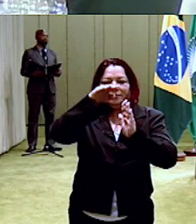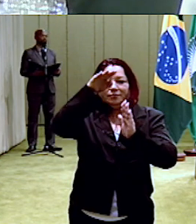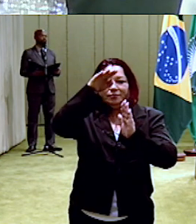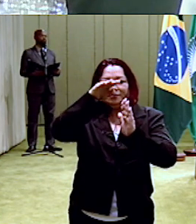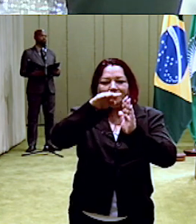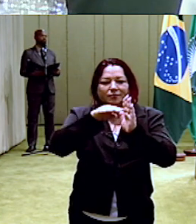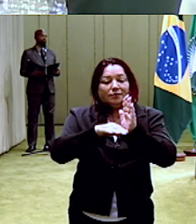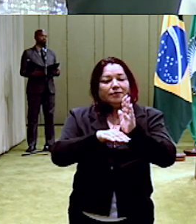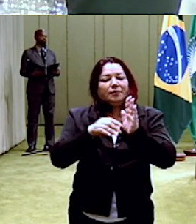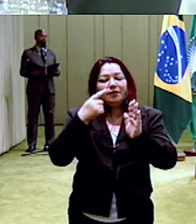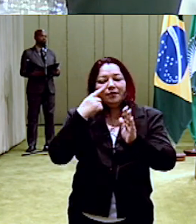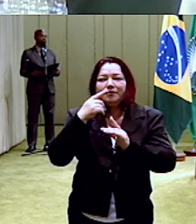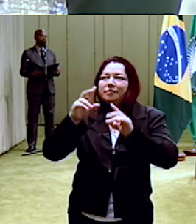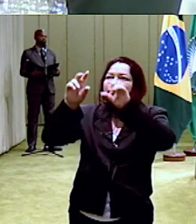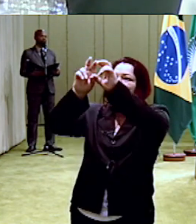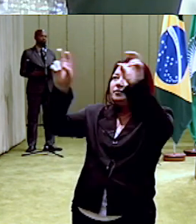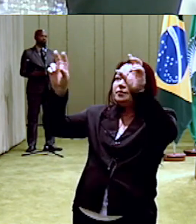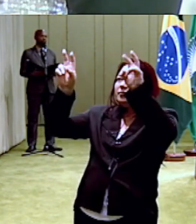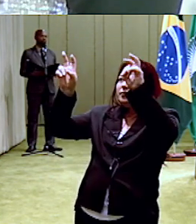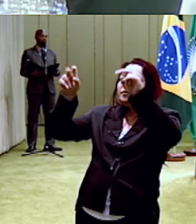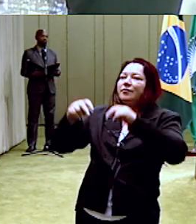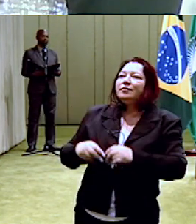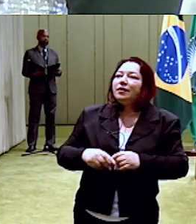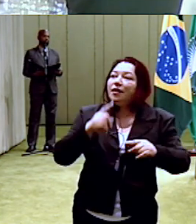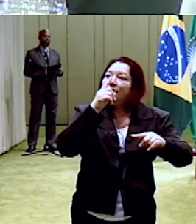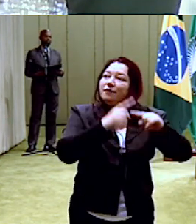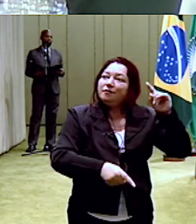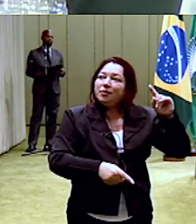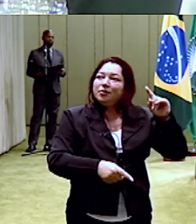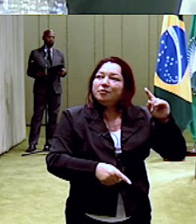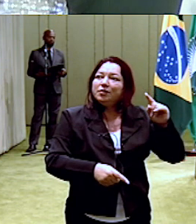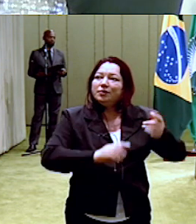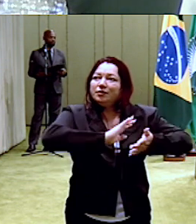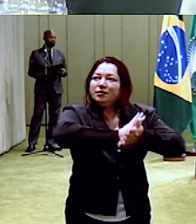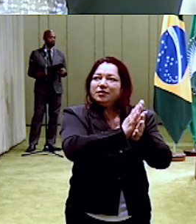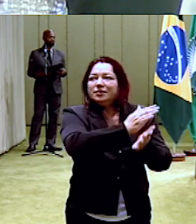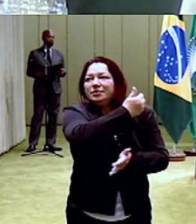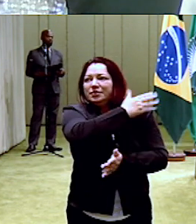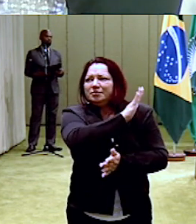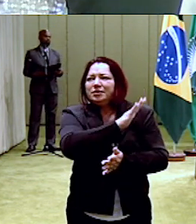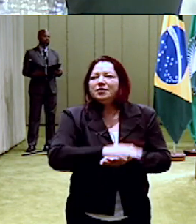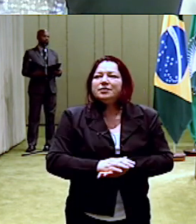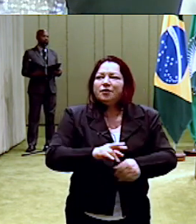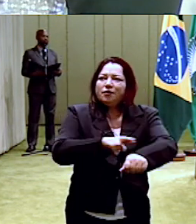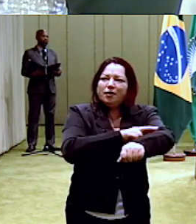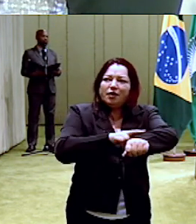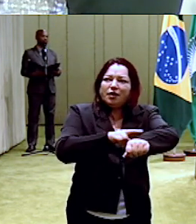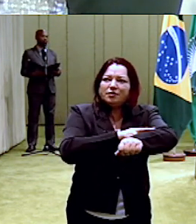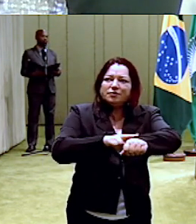algum hotel no Brasil, que diz o seguinte: é vedada qualquer forma de discriminação em virtude de